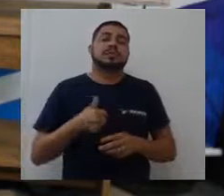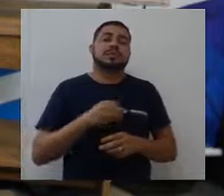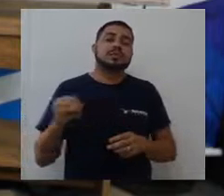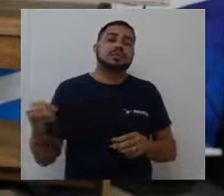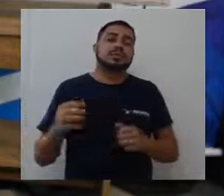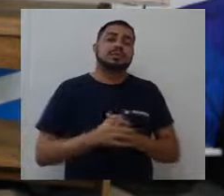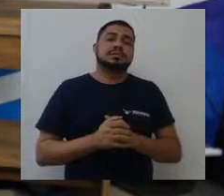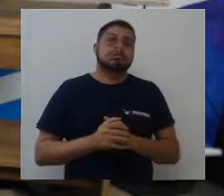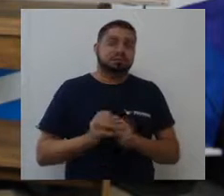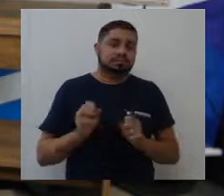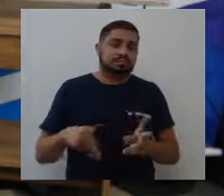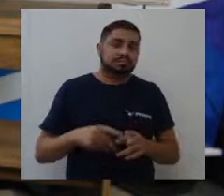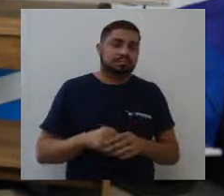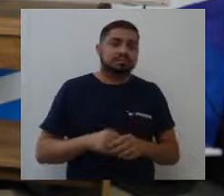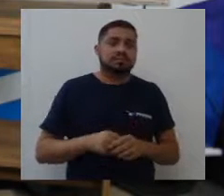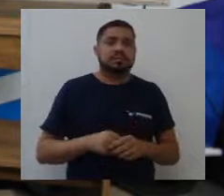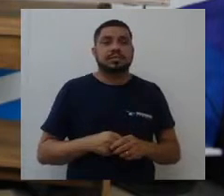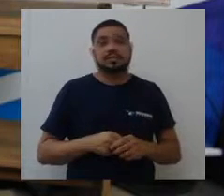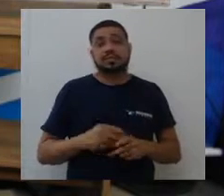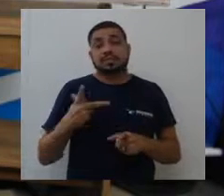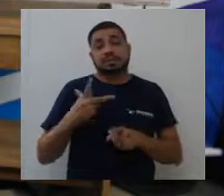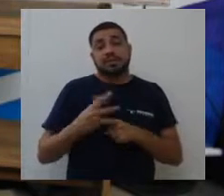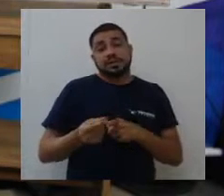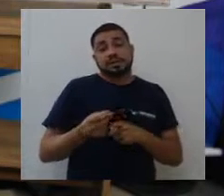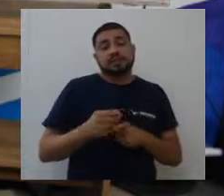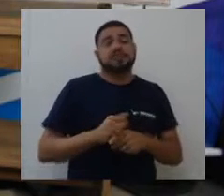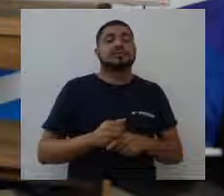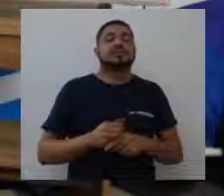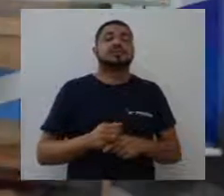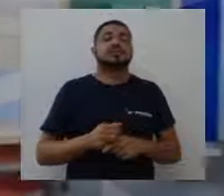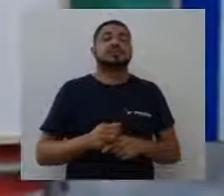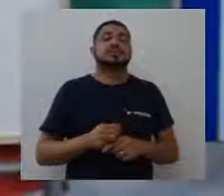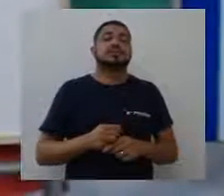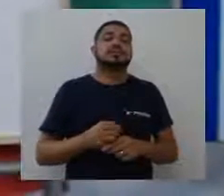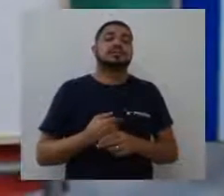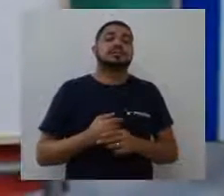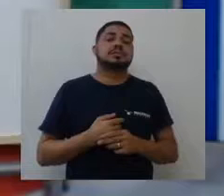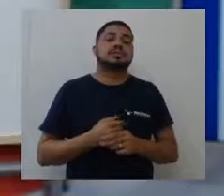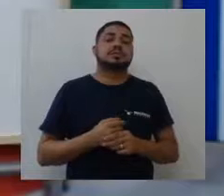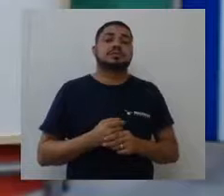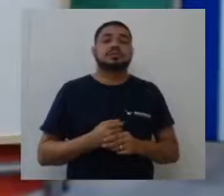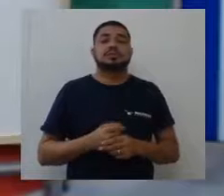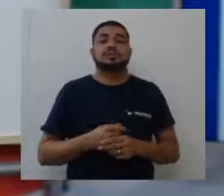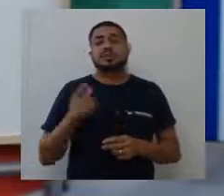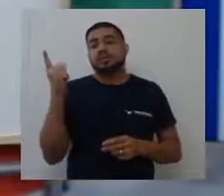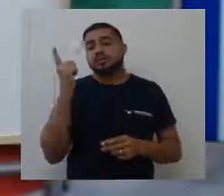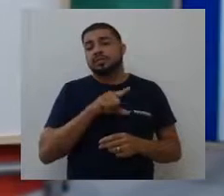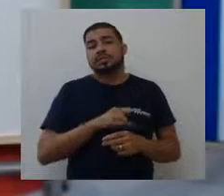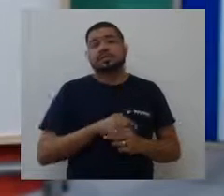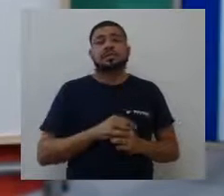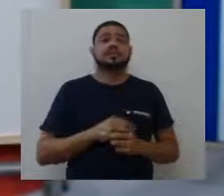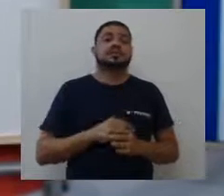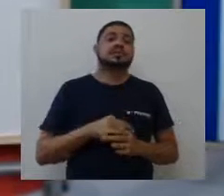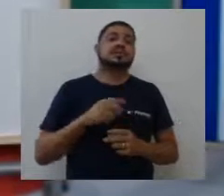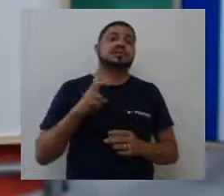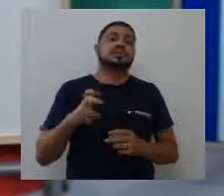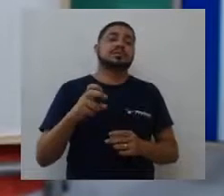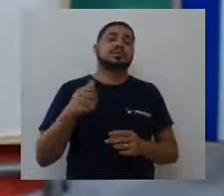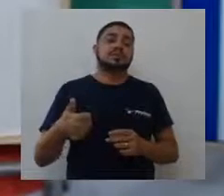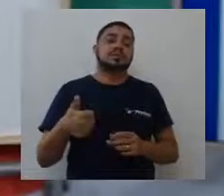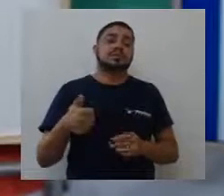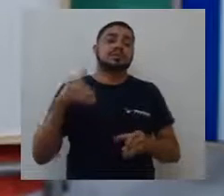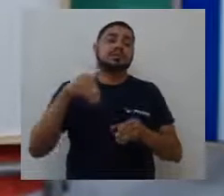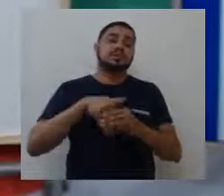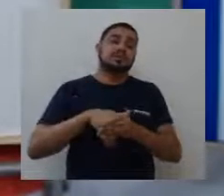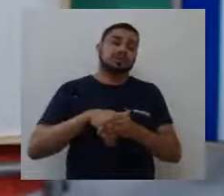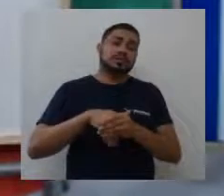100, certo? O vencedor, candidato, obteve 51 votos, não é